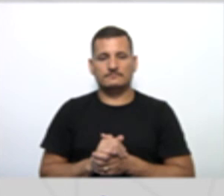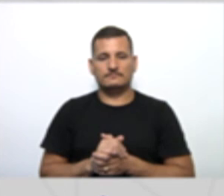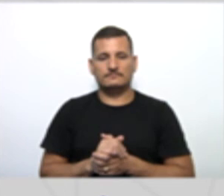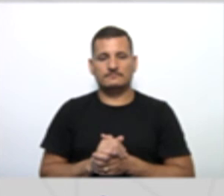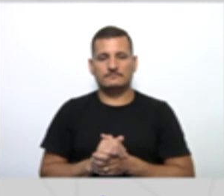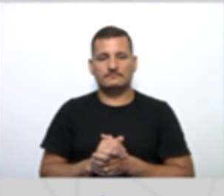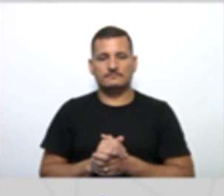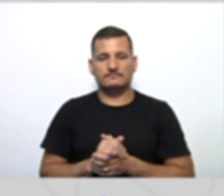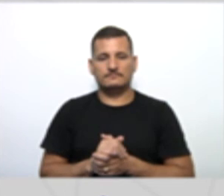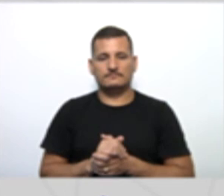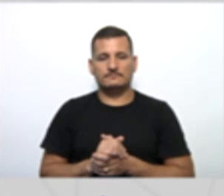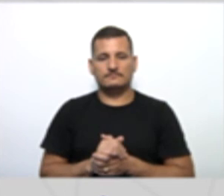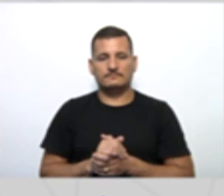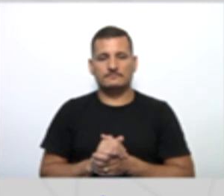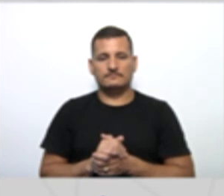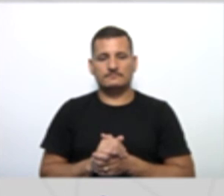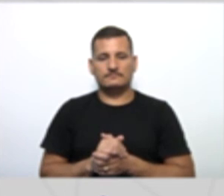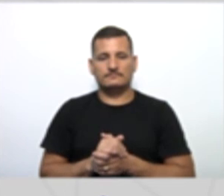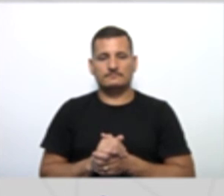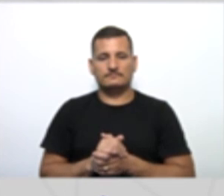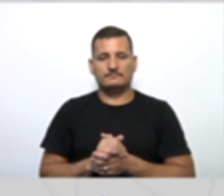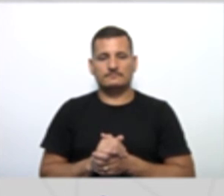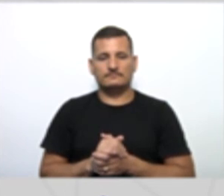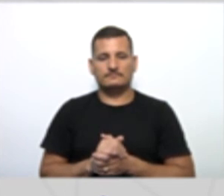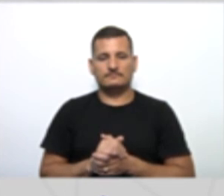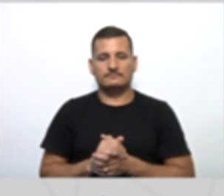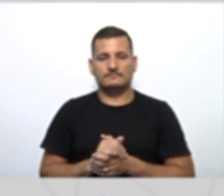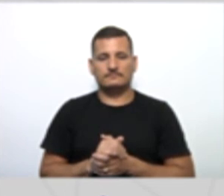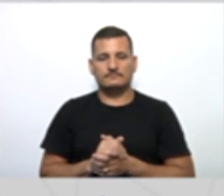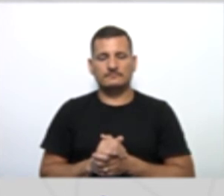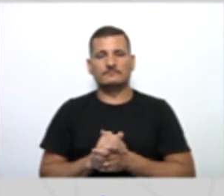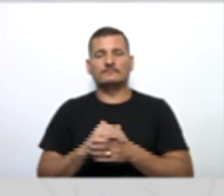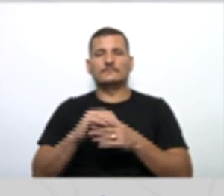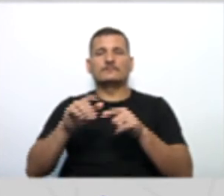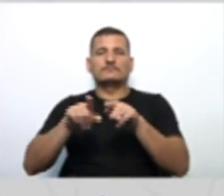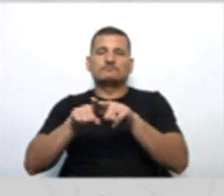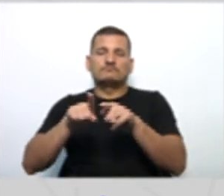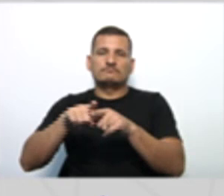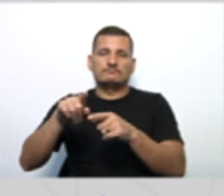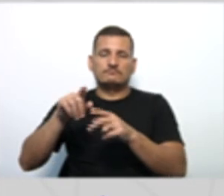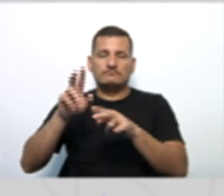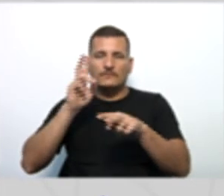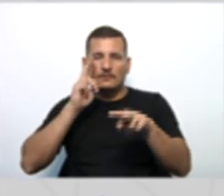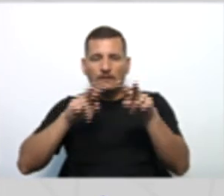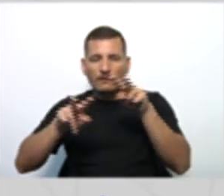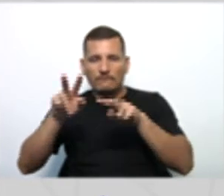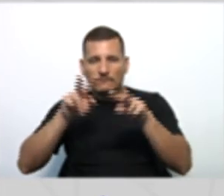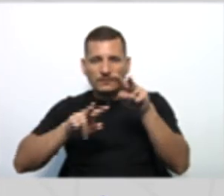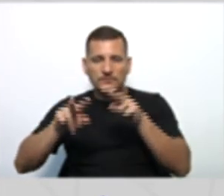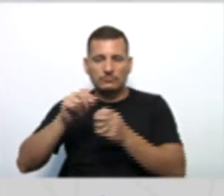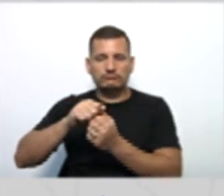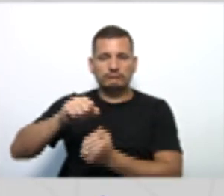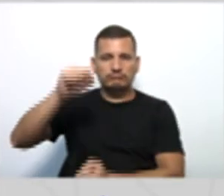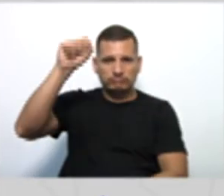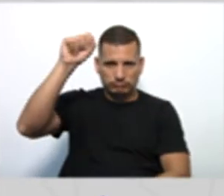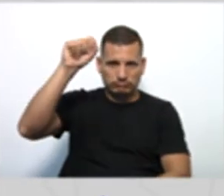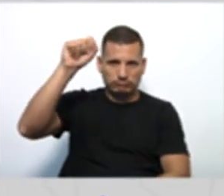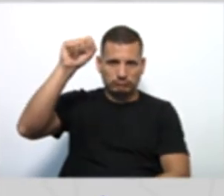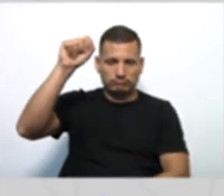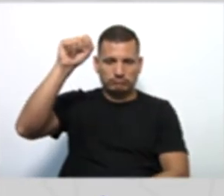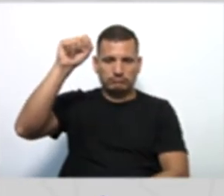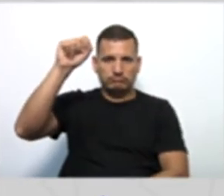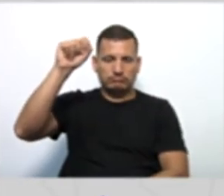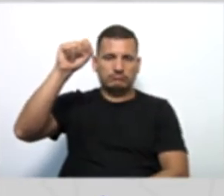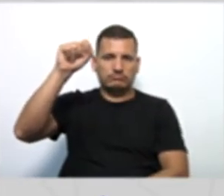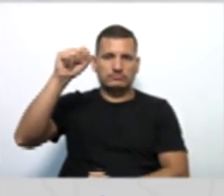Também dispor de forma, o visual de forma sequencial. Então, lá a estrutura já está assim, mas